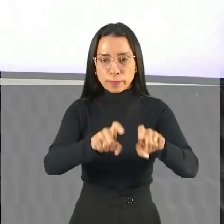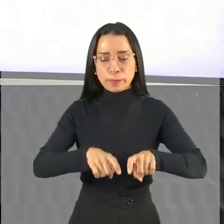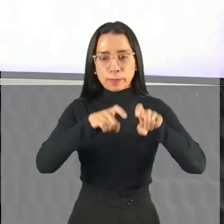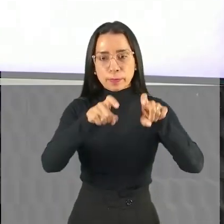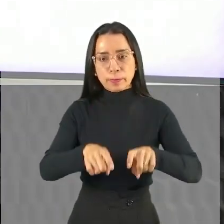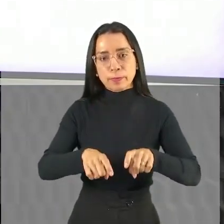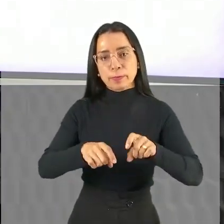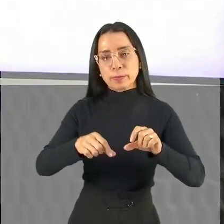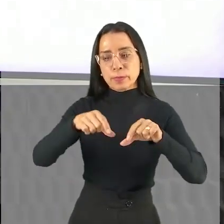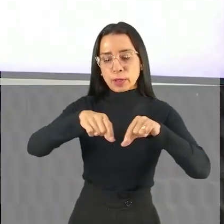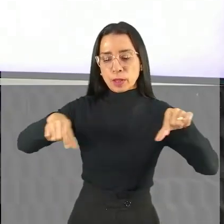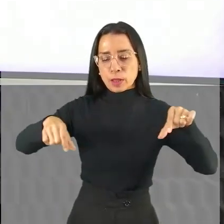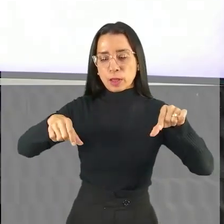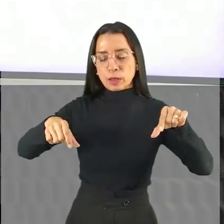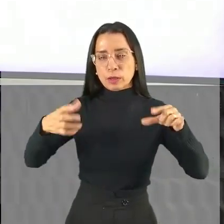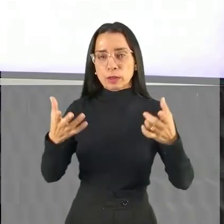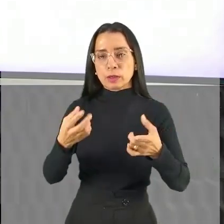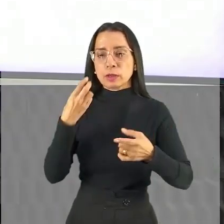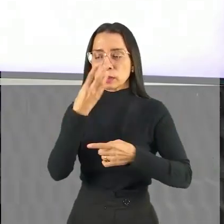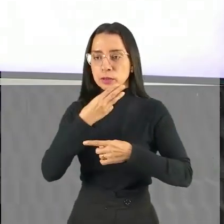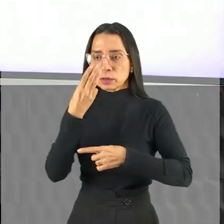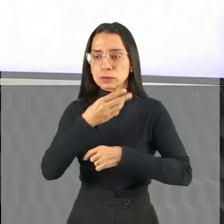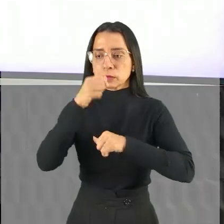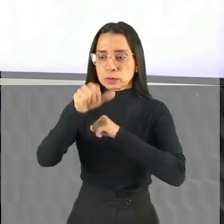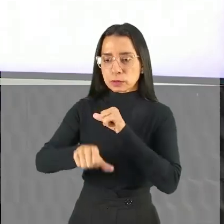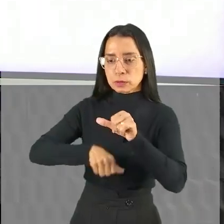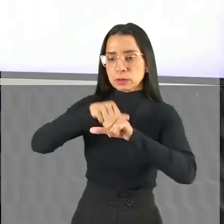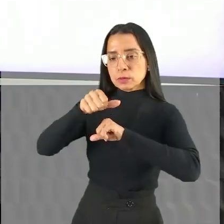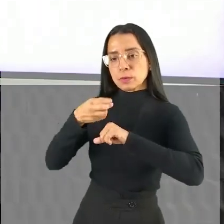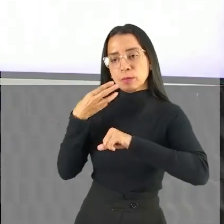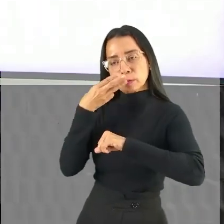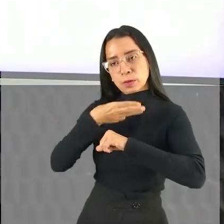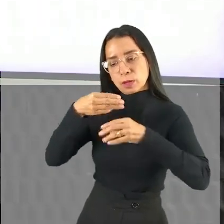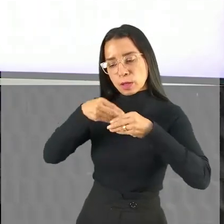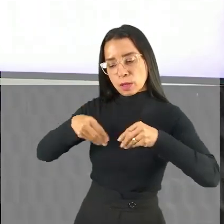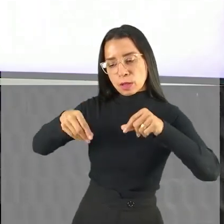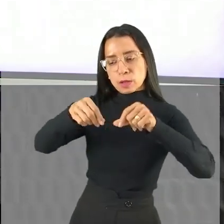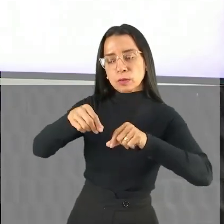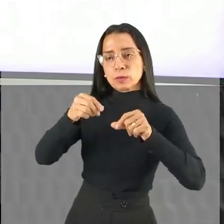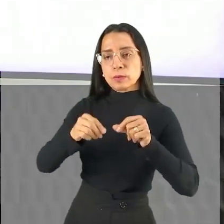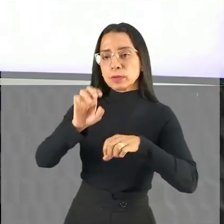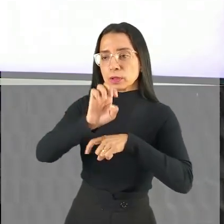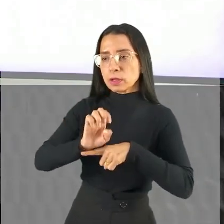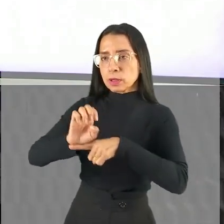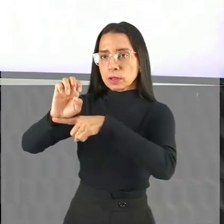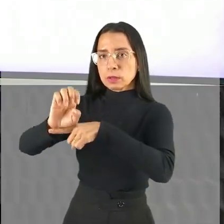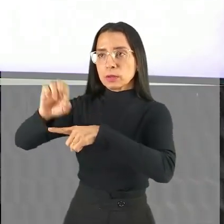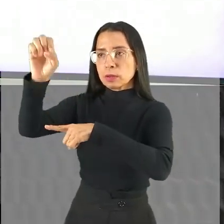da cana-de-açúcar que se transformava em açúcar para ser exportado para a Europa. E aí,